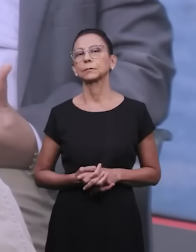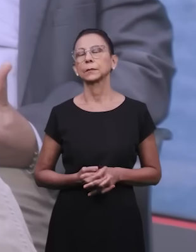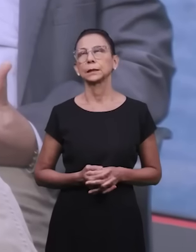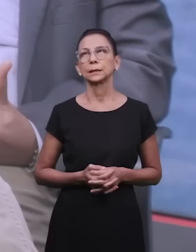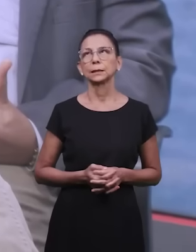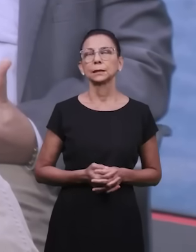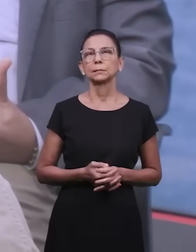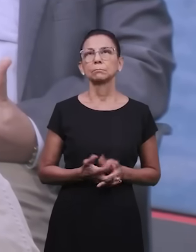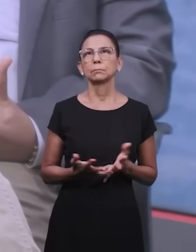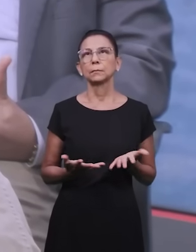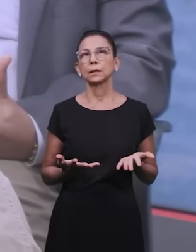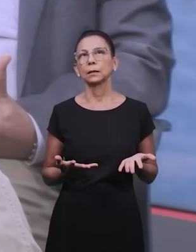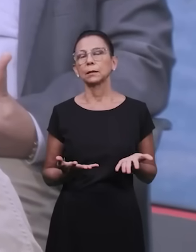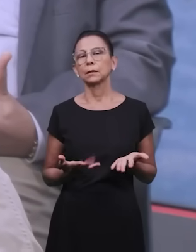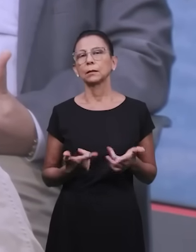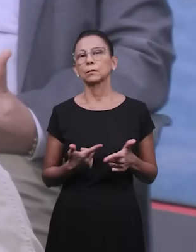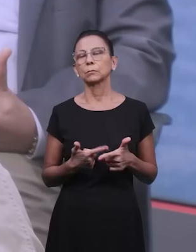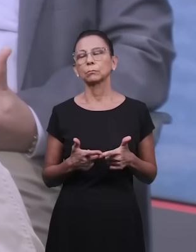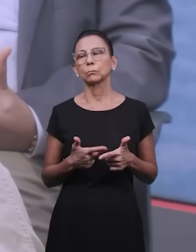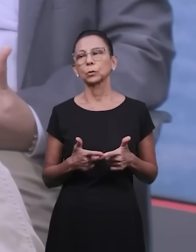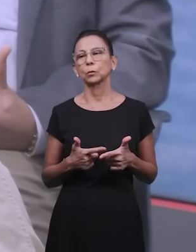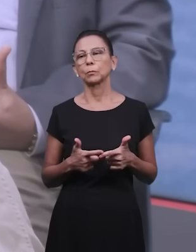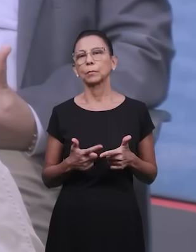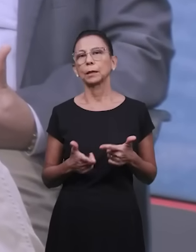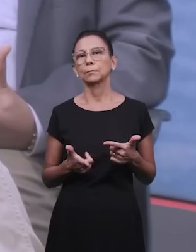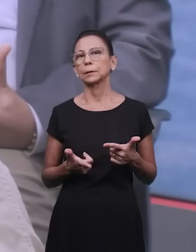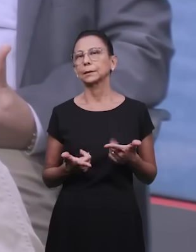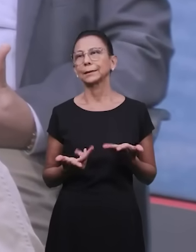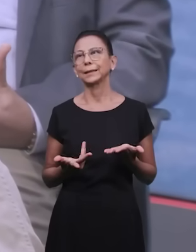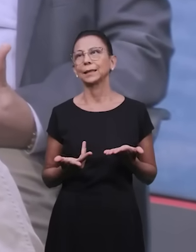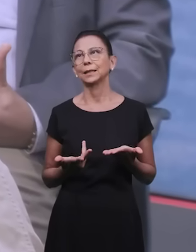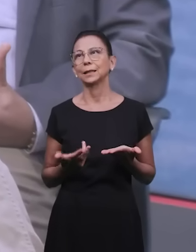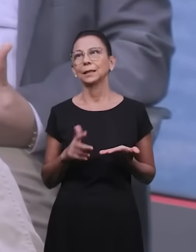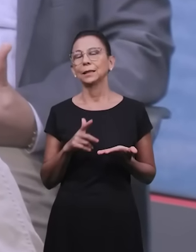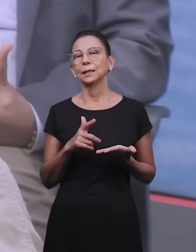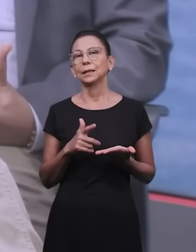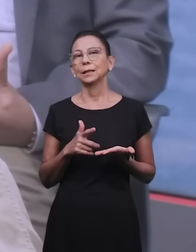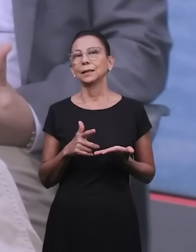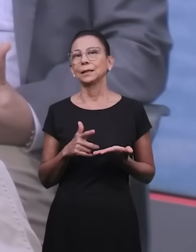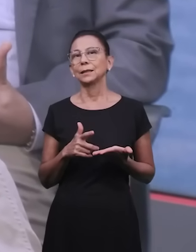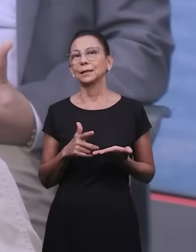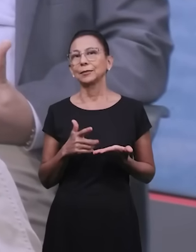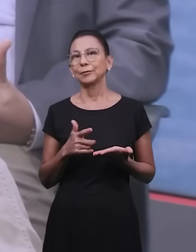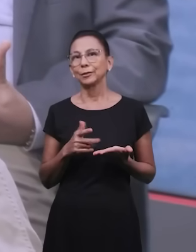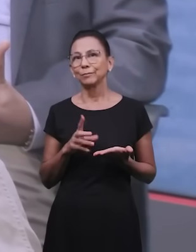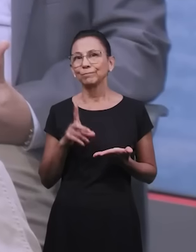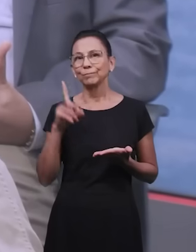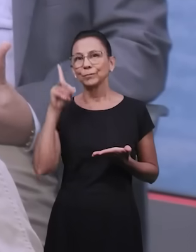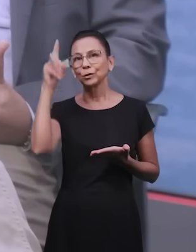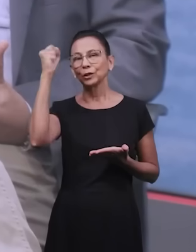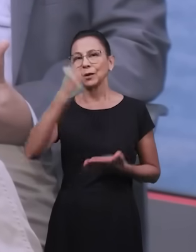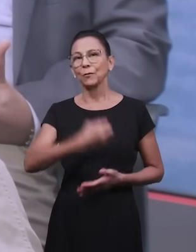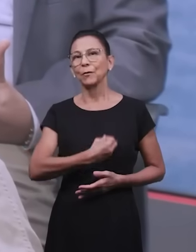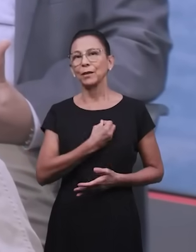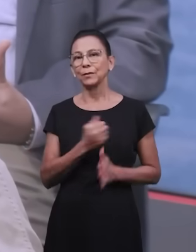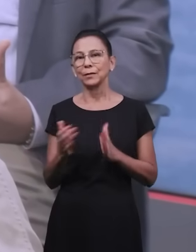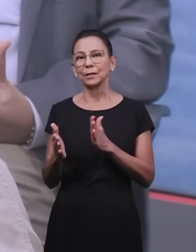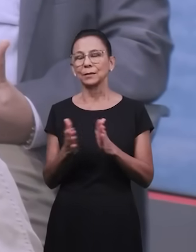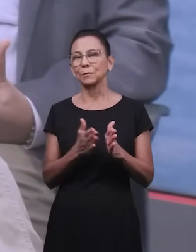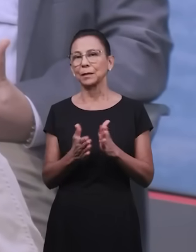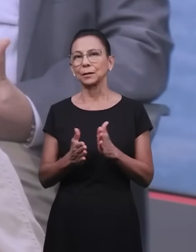uma circunstância, quase que assim, imutável na vida do jovem? Ele vai passar por isso em algum